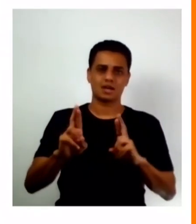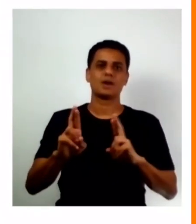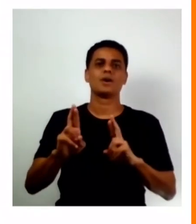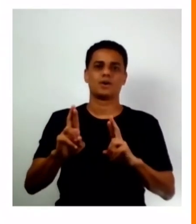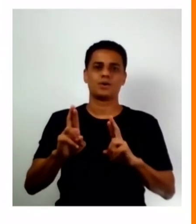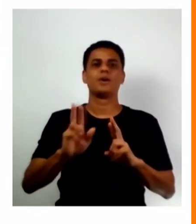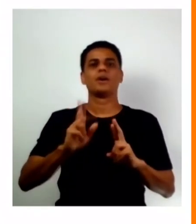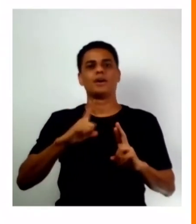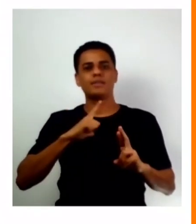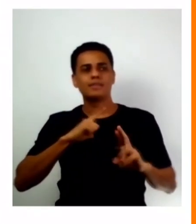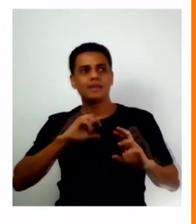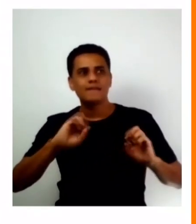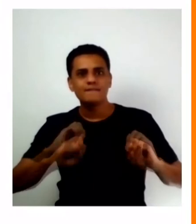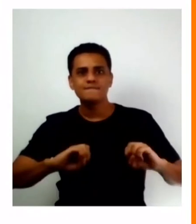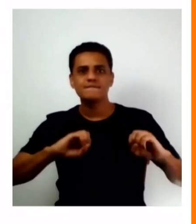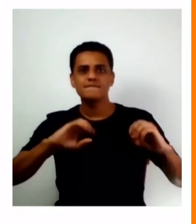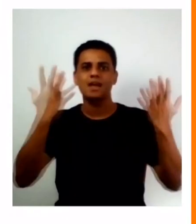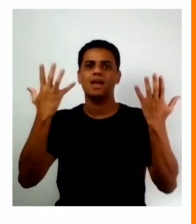tradição